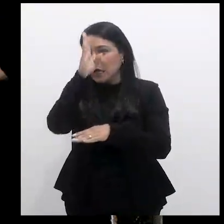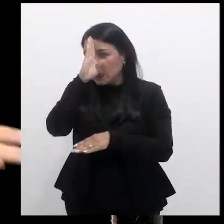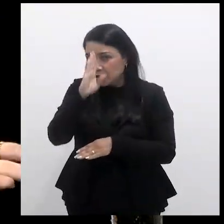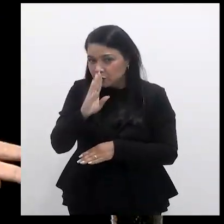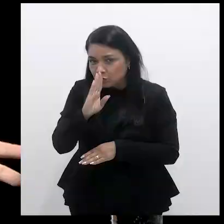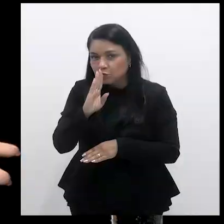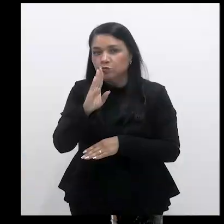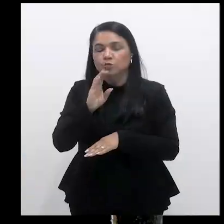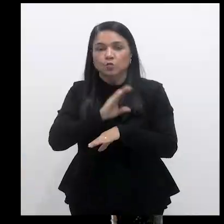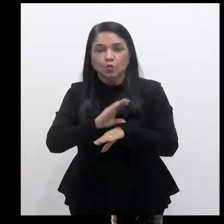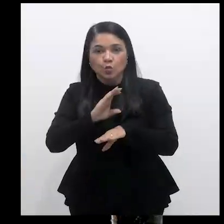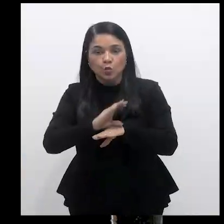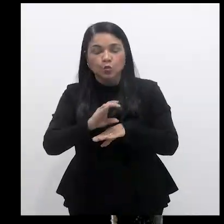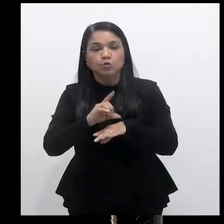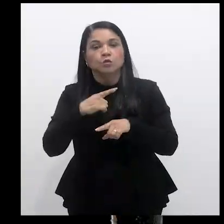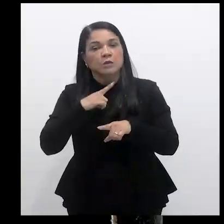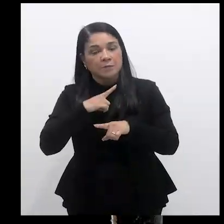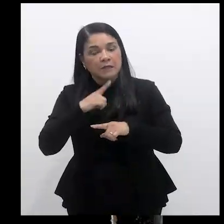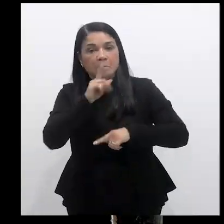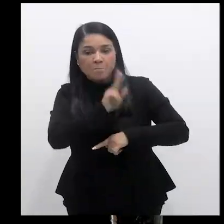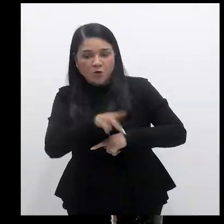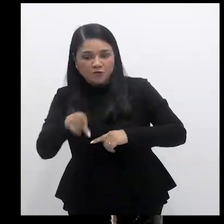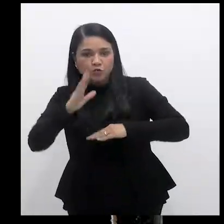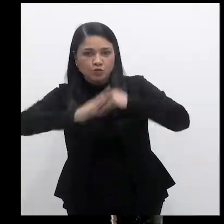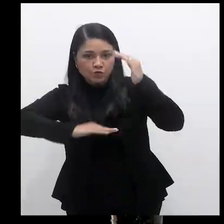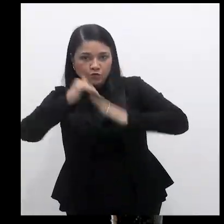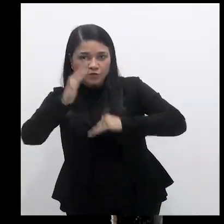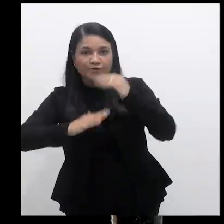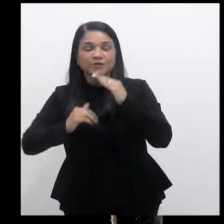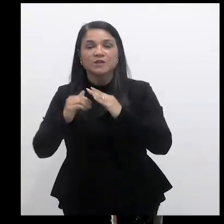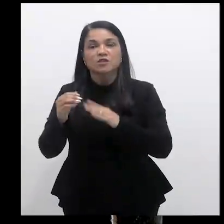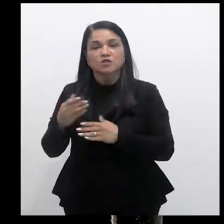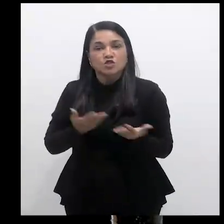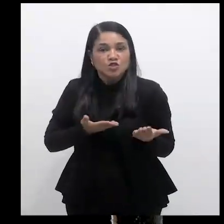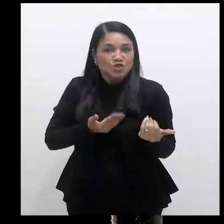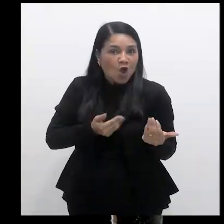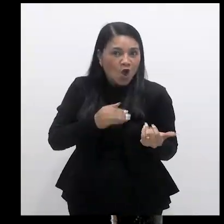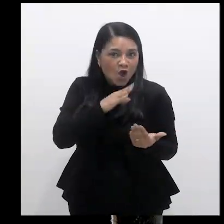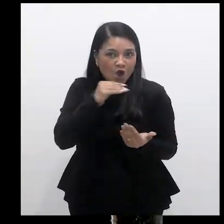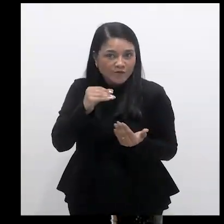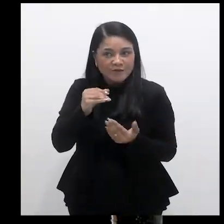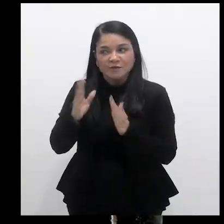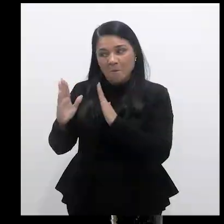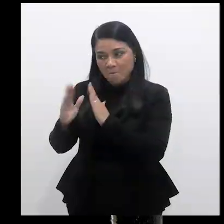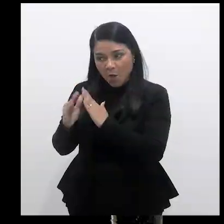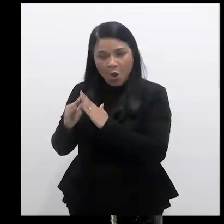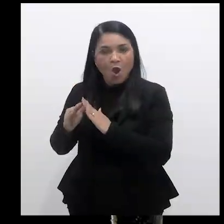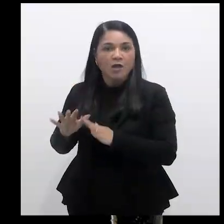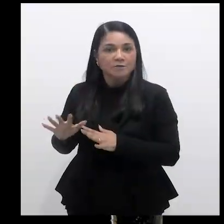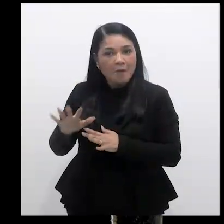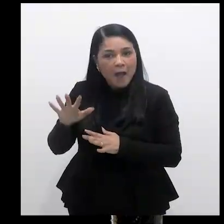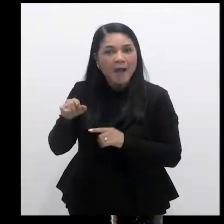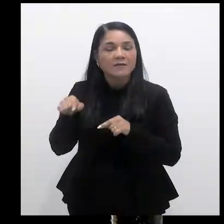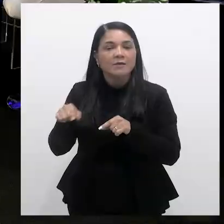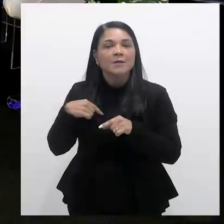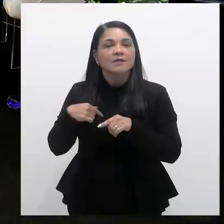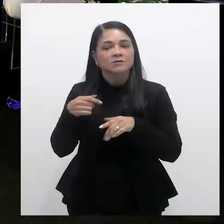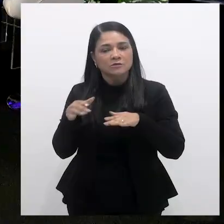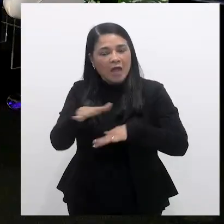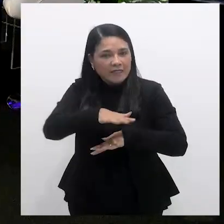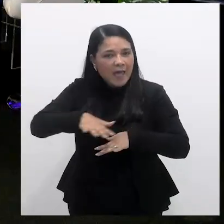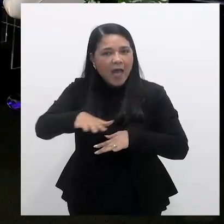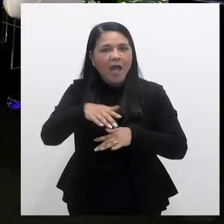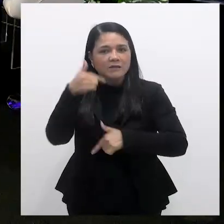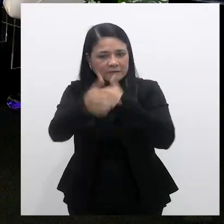totalmente gratuito Uhum. e com profissionais assim que são jovens periféricos, são pessoas que estão no mercado